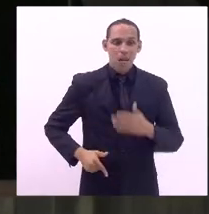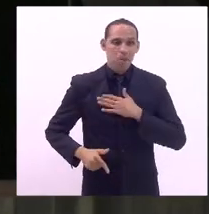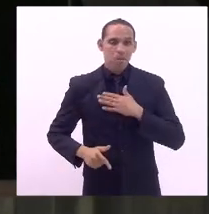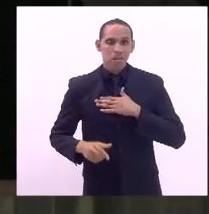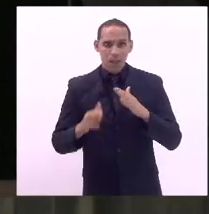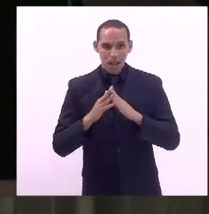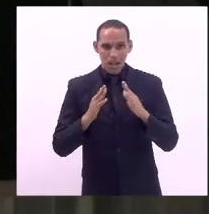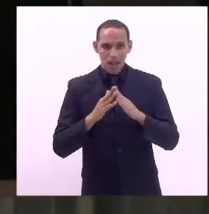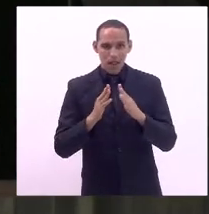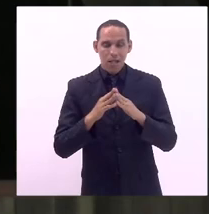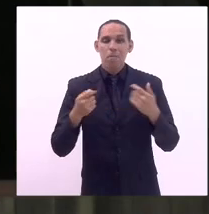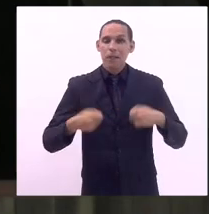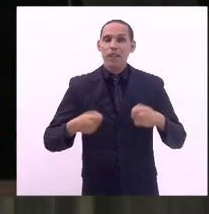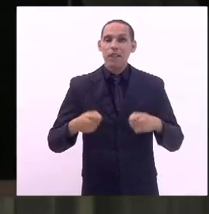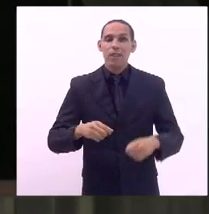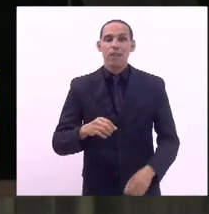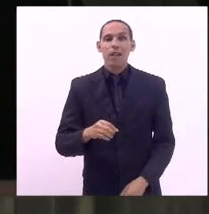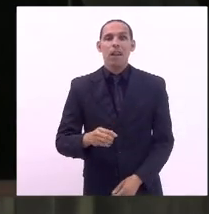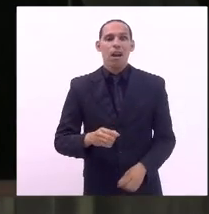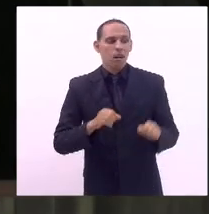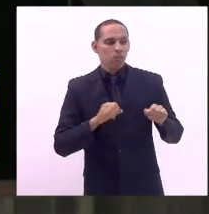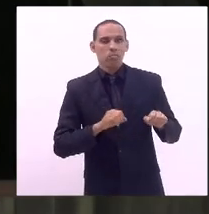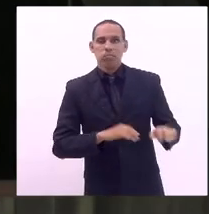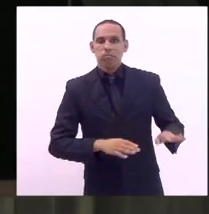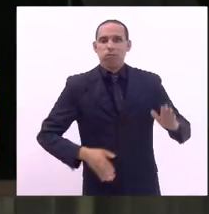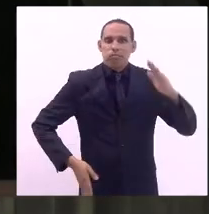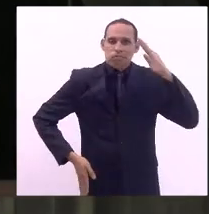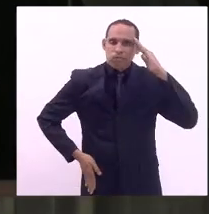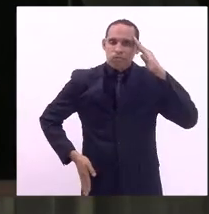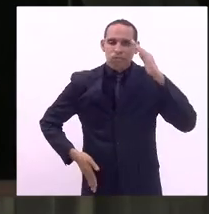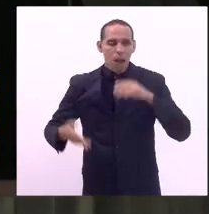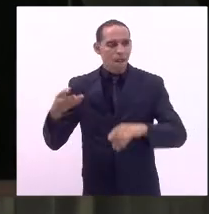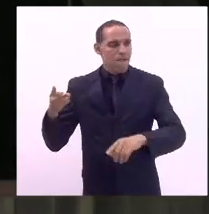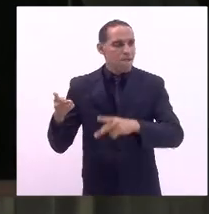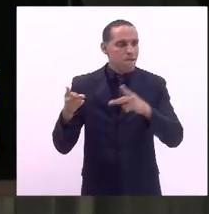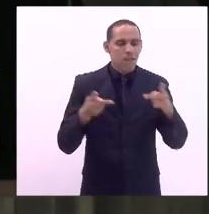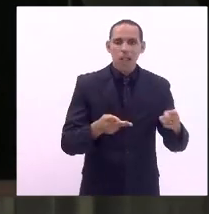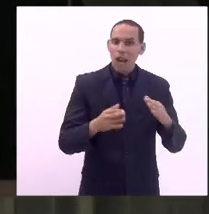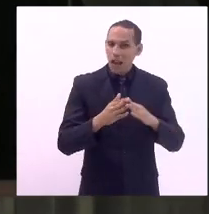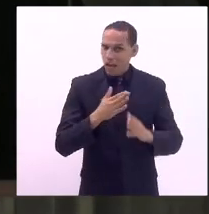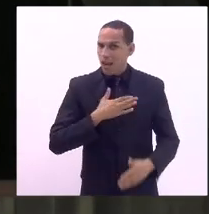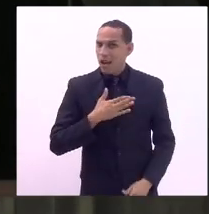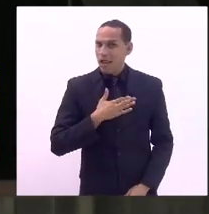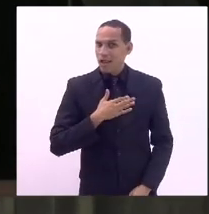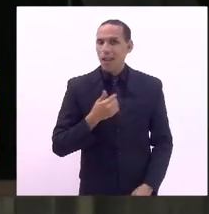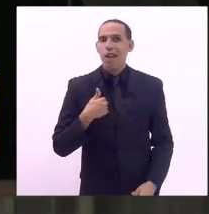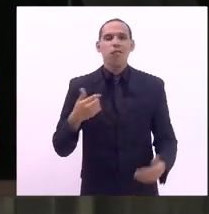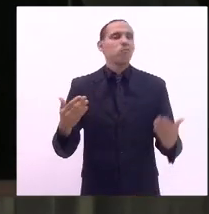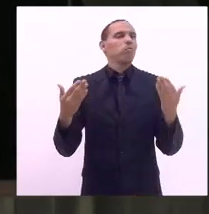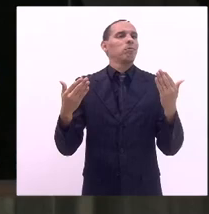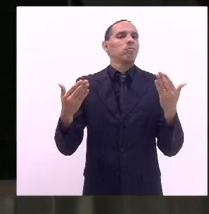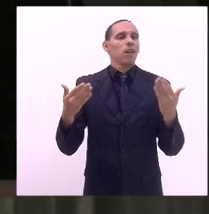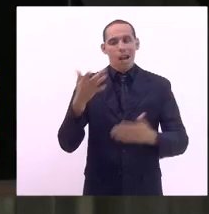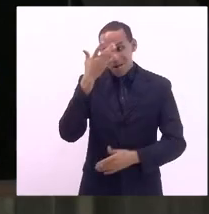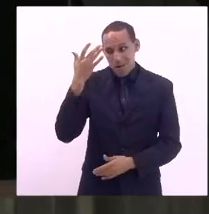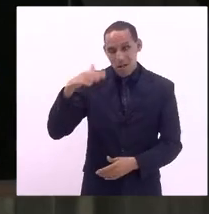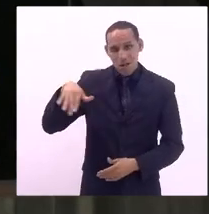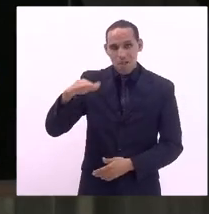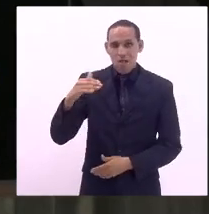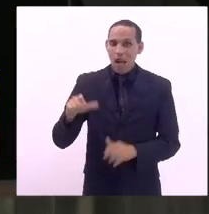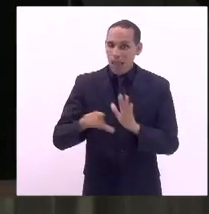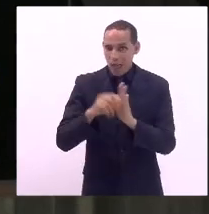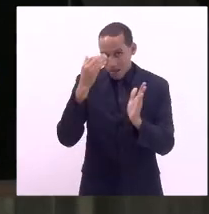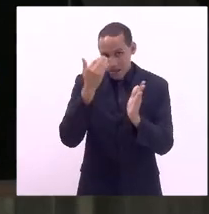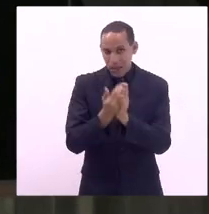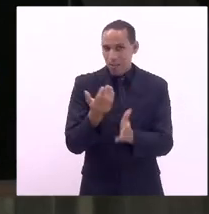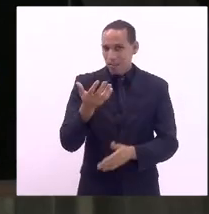casa, eu tive uma visita do Exército Brasileiro. Eu duvido que quem quer andar fora da